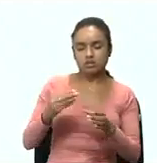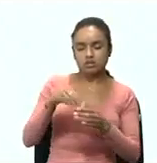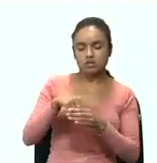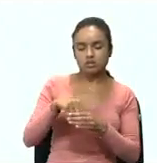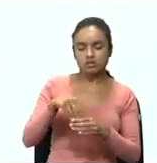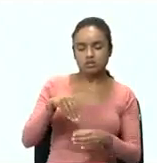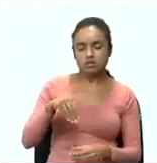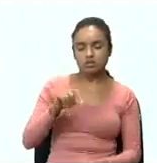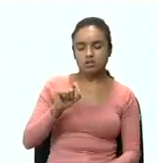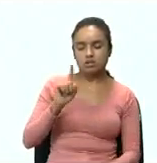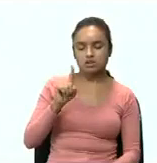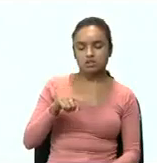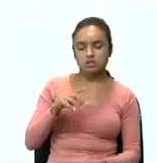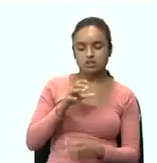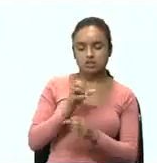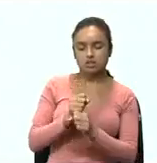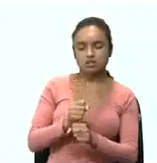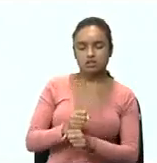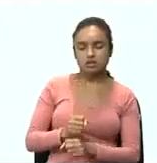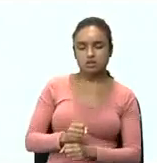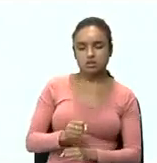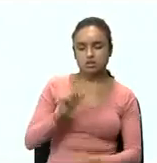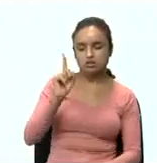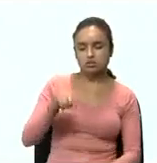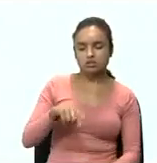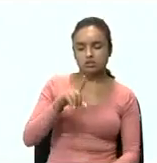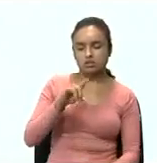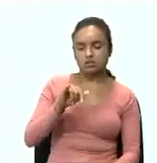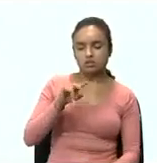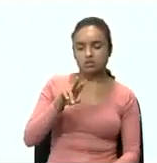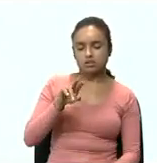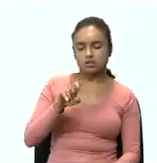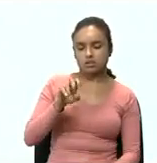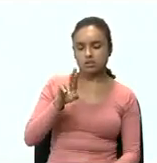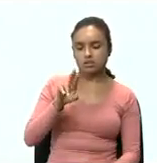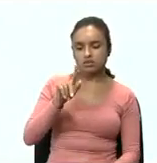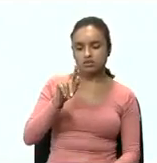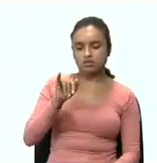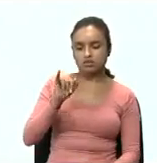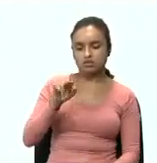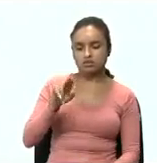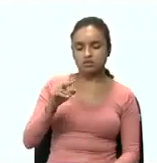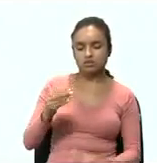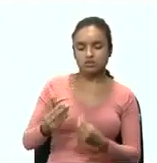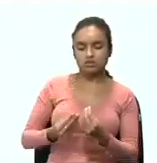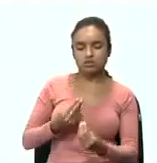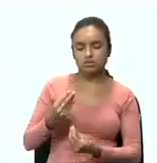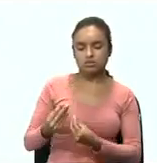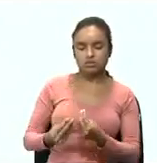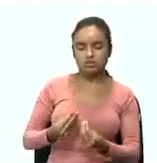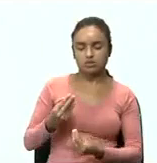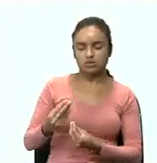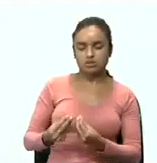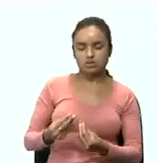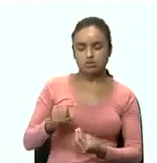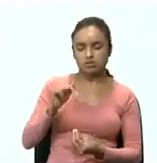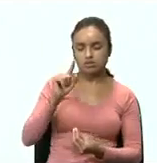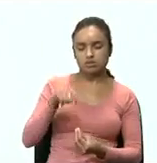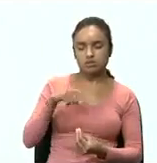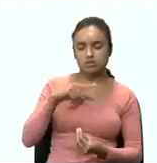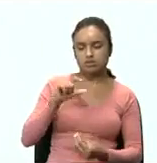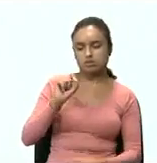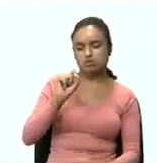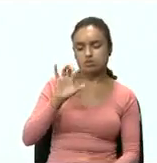que nós estávamos calculando, ela divergiu, tá? E como ela divergiu, o